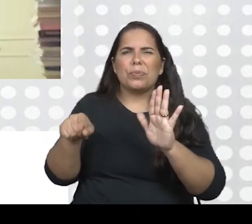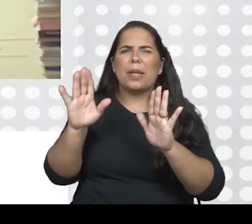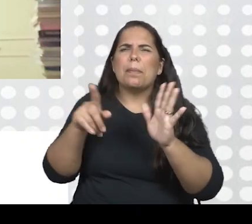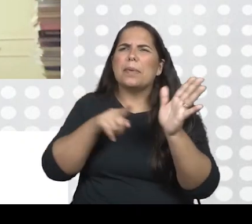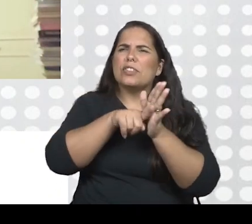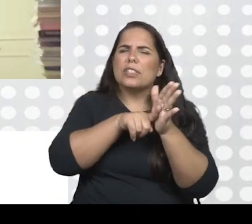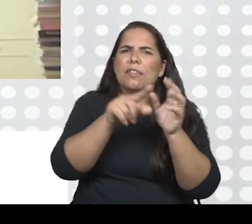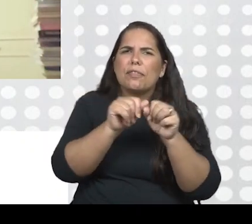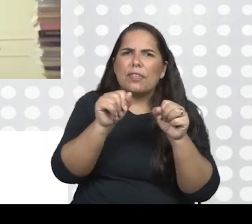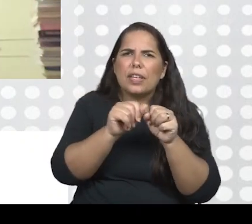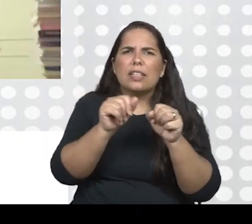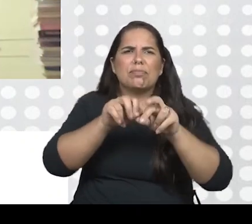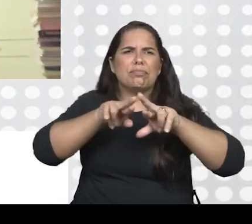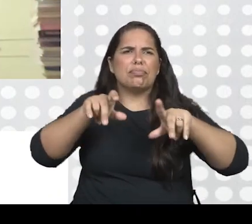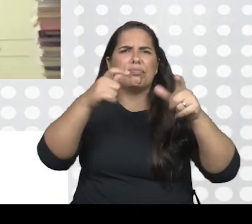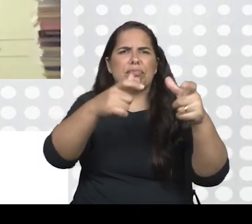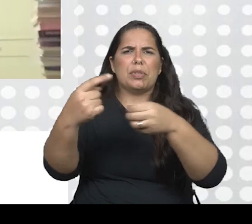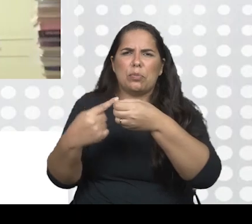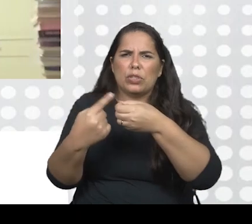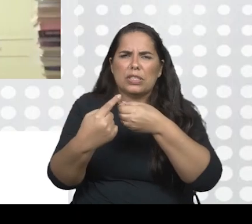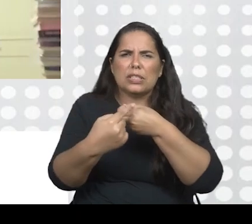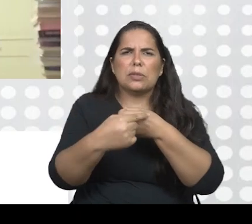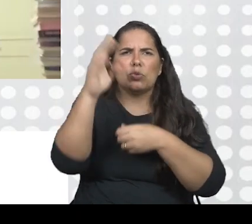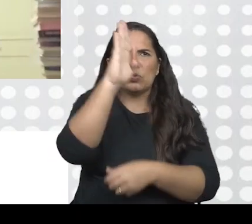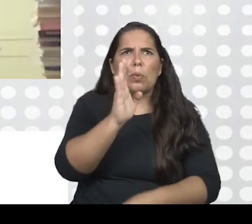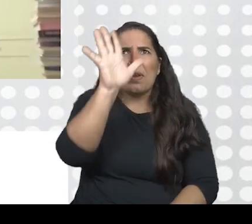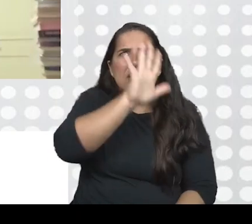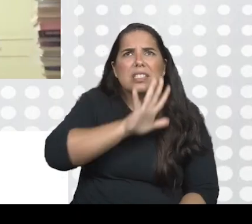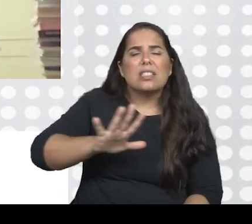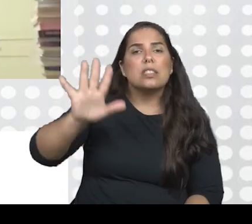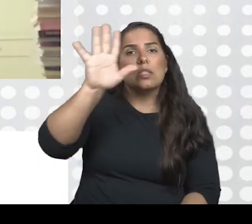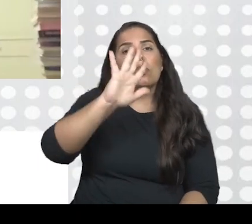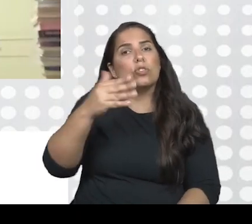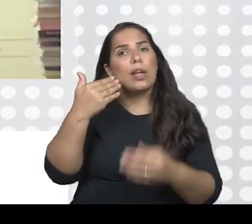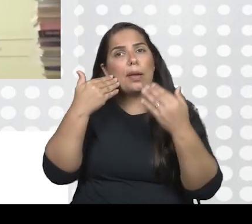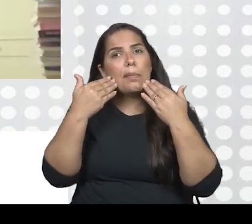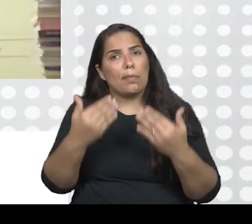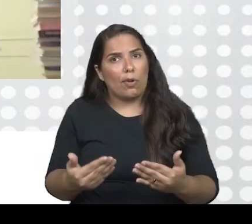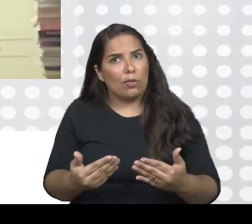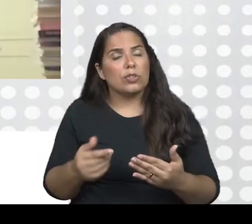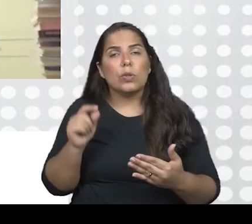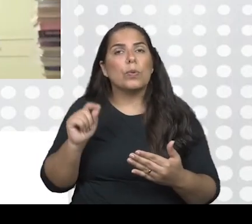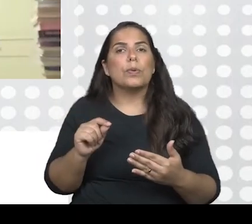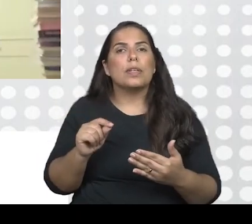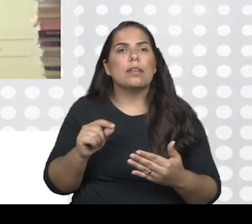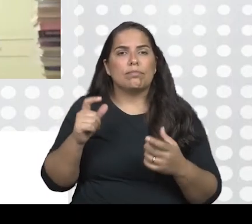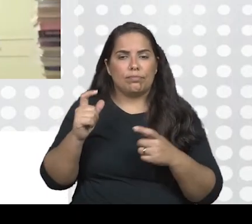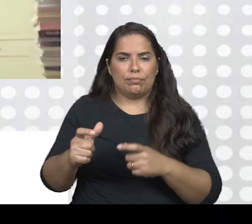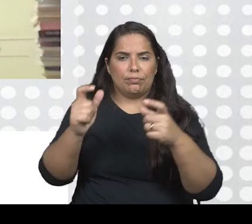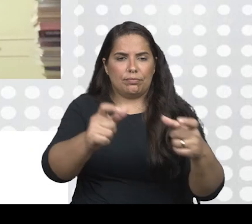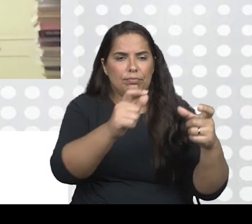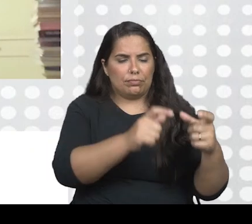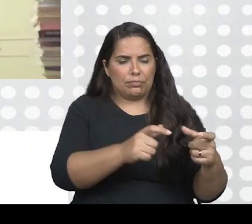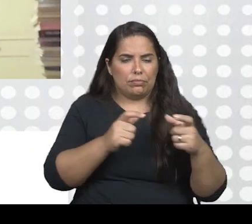pesquisa realizada em inúmeros municípios do Brasil, ela já vem mostrando que nos